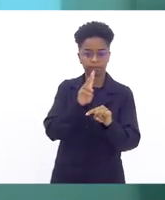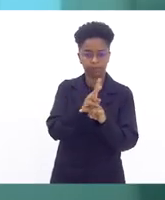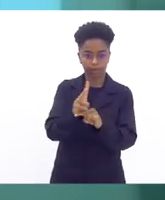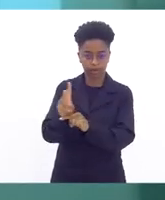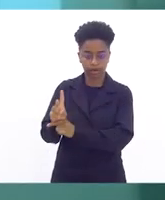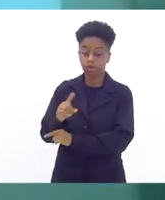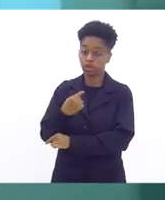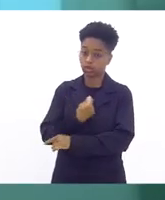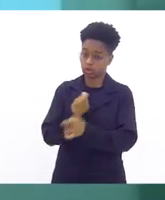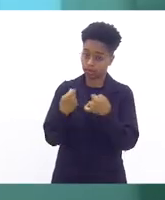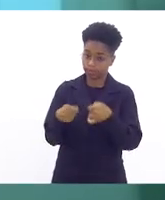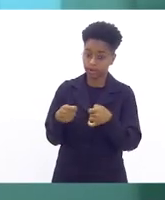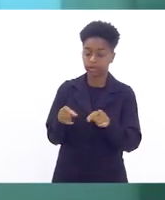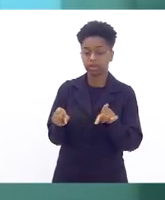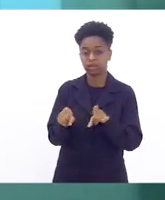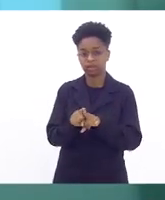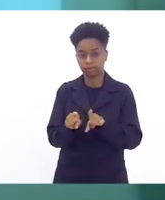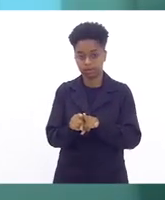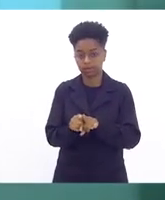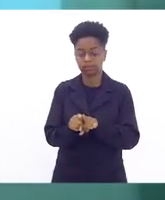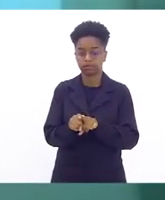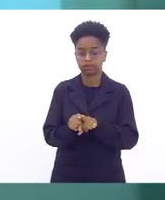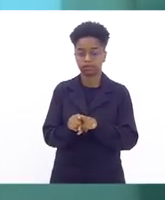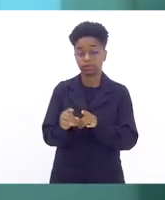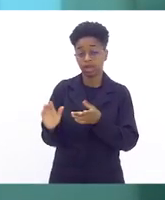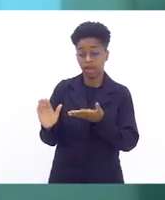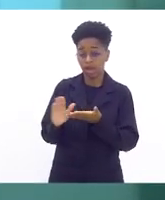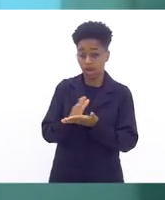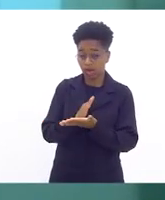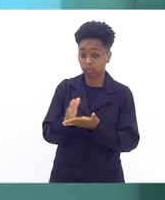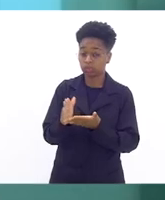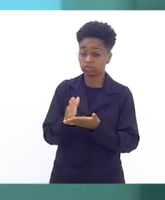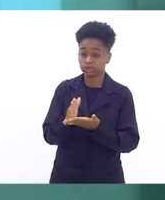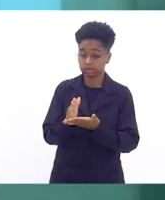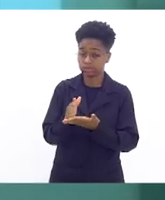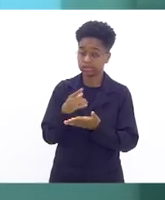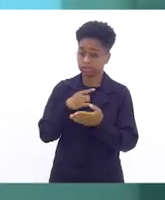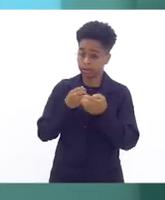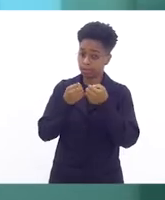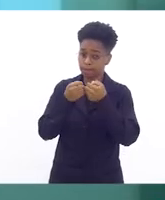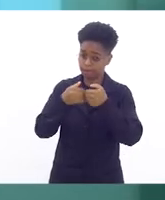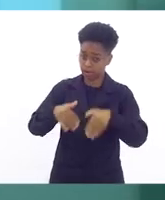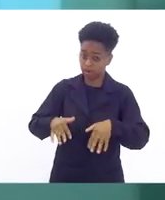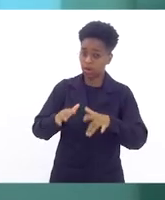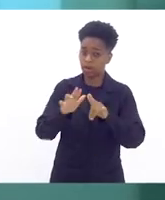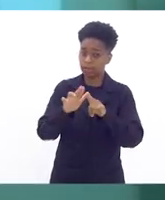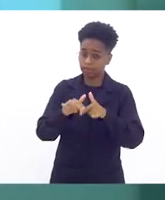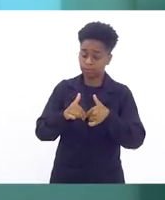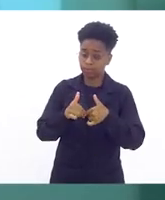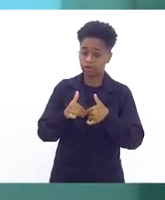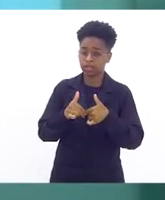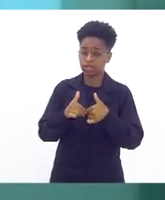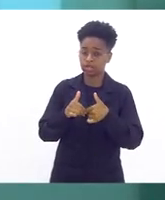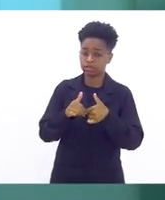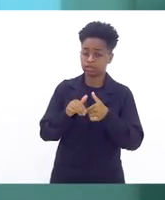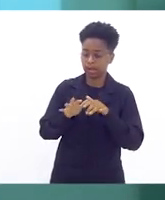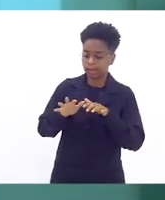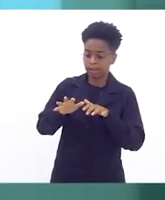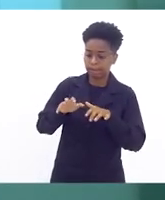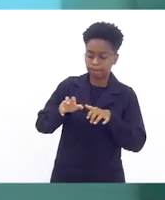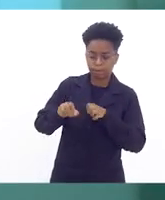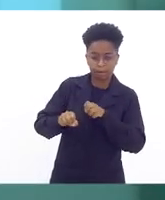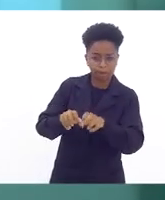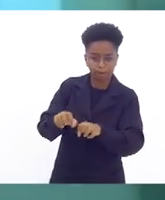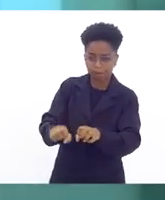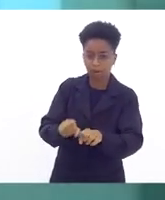precisamos também inclusive Muitas delas é sofrem bastante com a exploração indevida ou